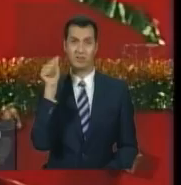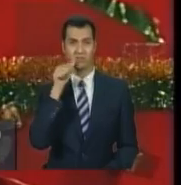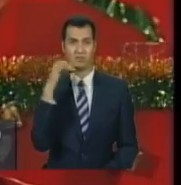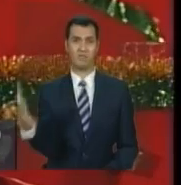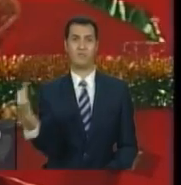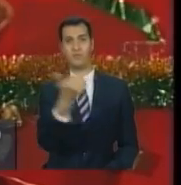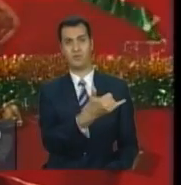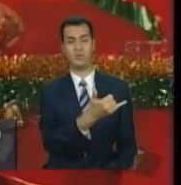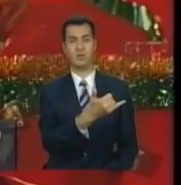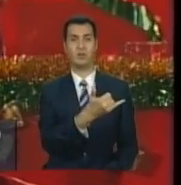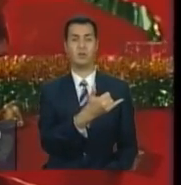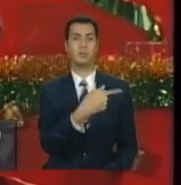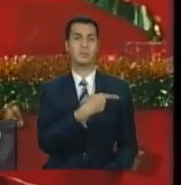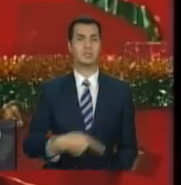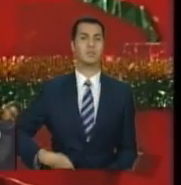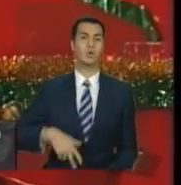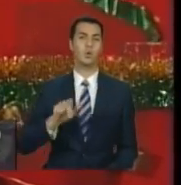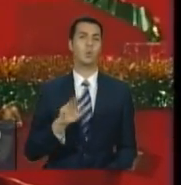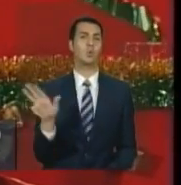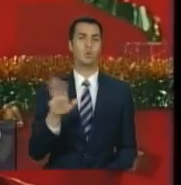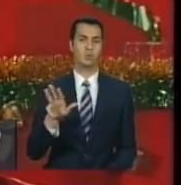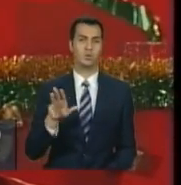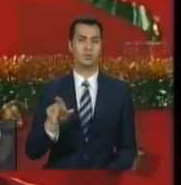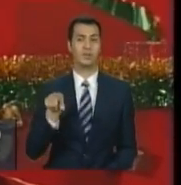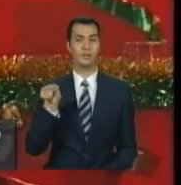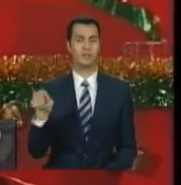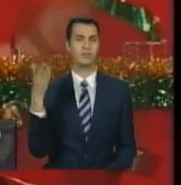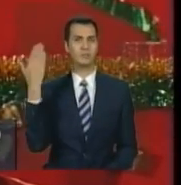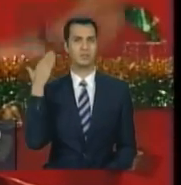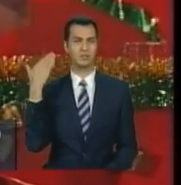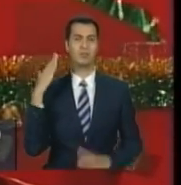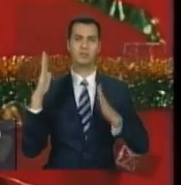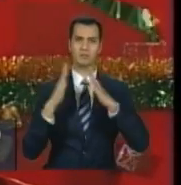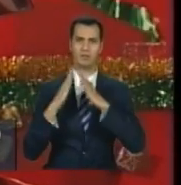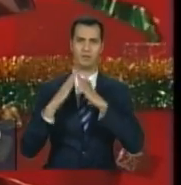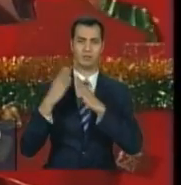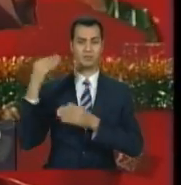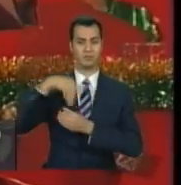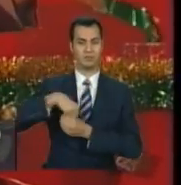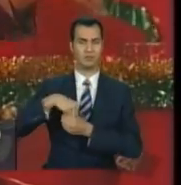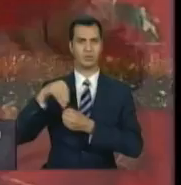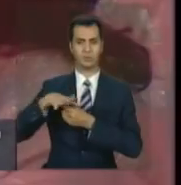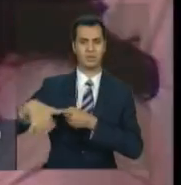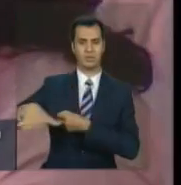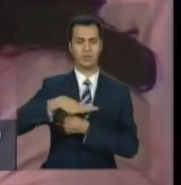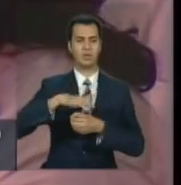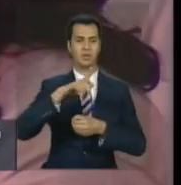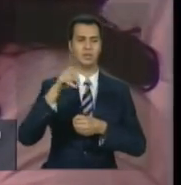como ela morava, como o pai dela e a mãe dela moravam no lixão, que ela morava no